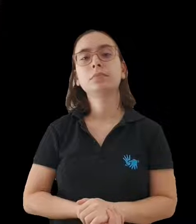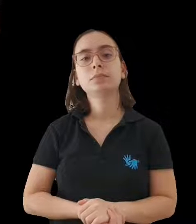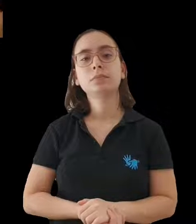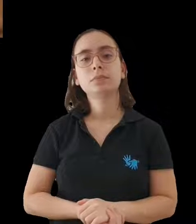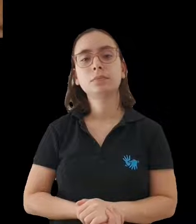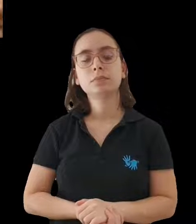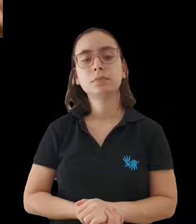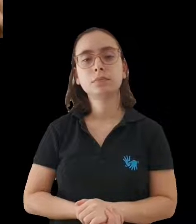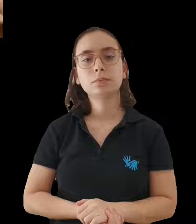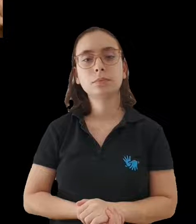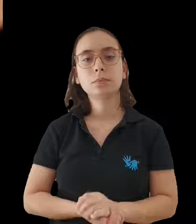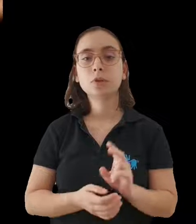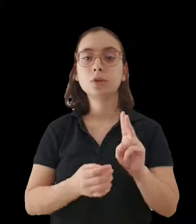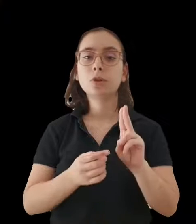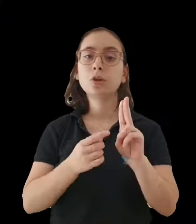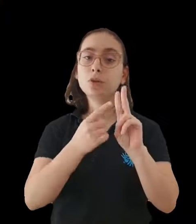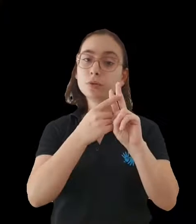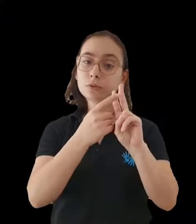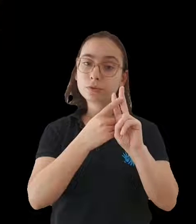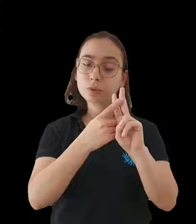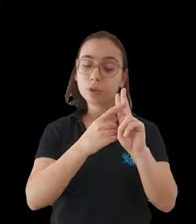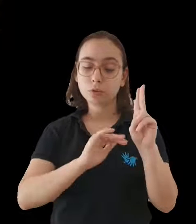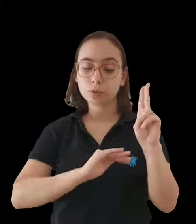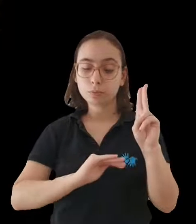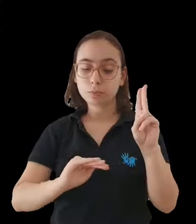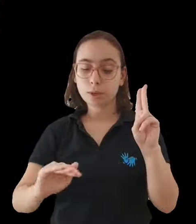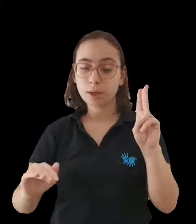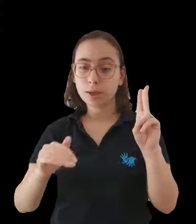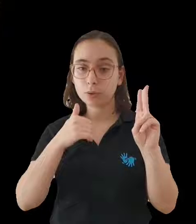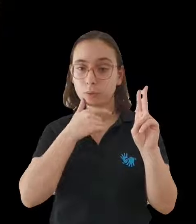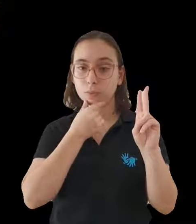Isso. O filho do meio.